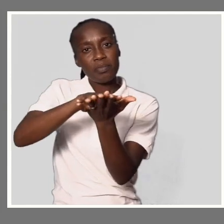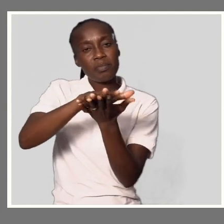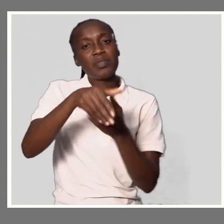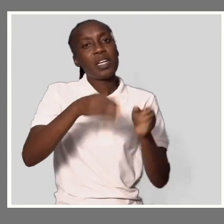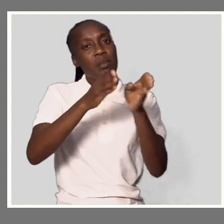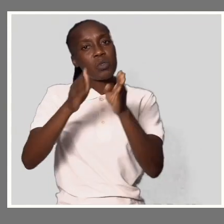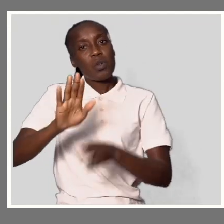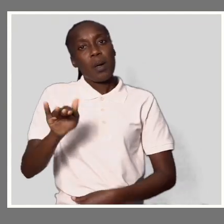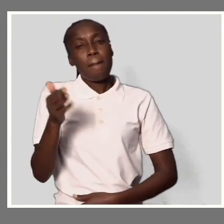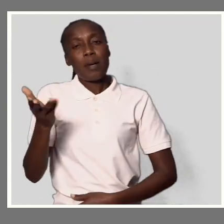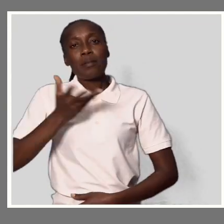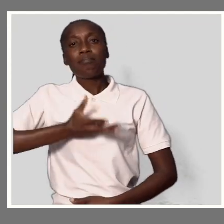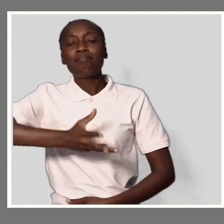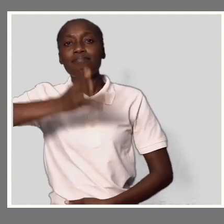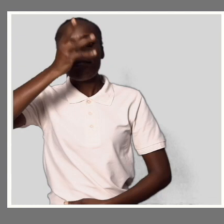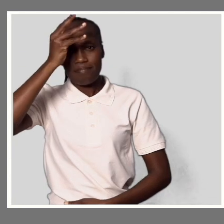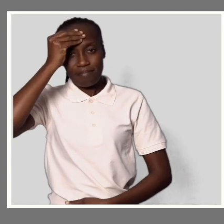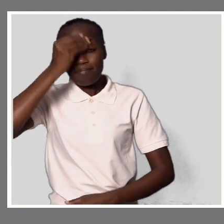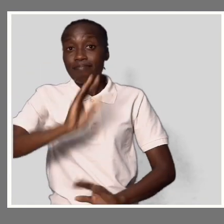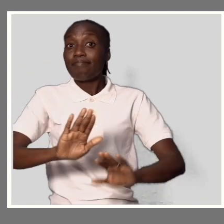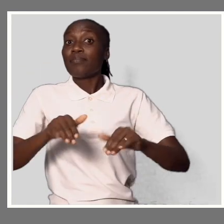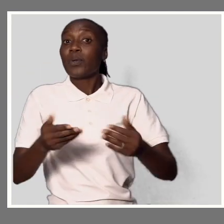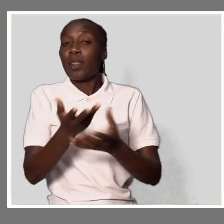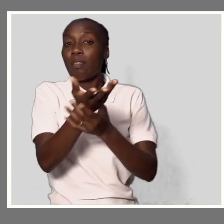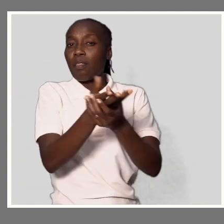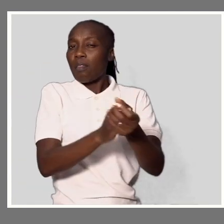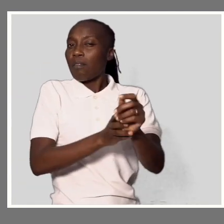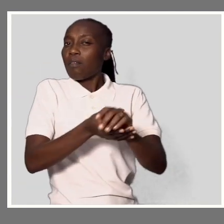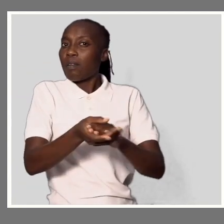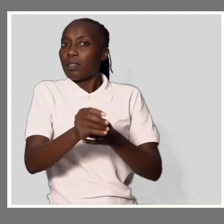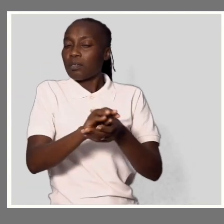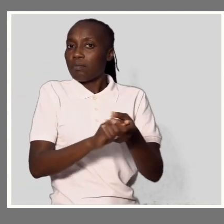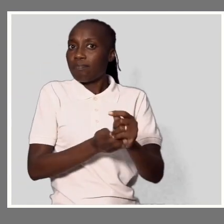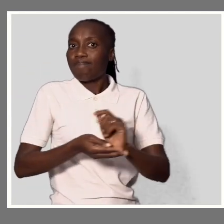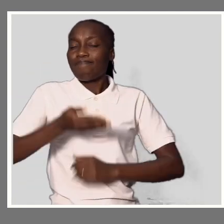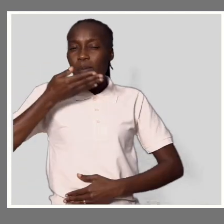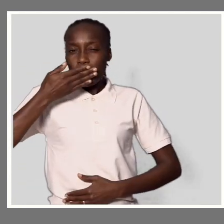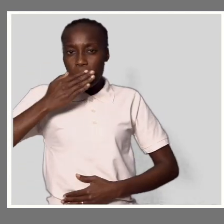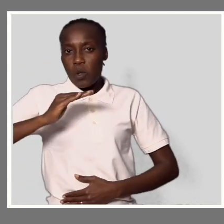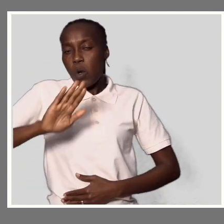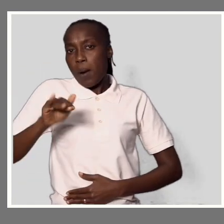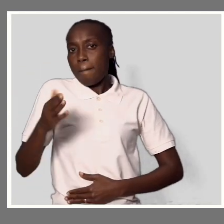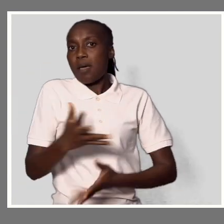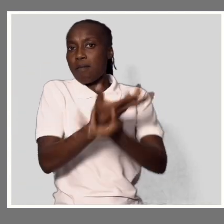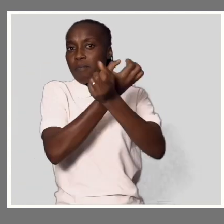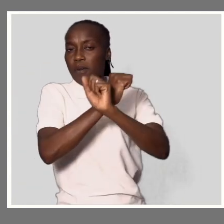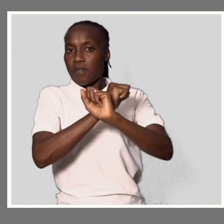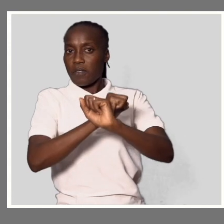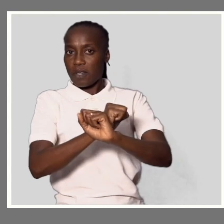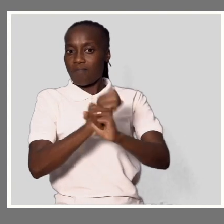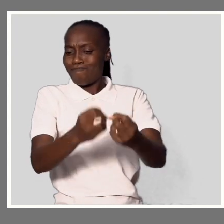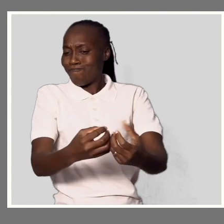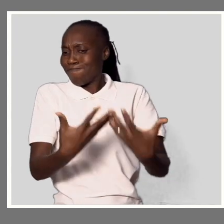que percebam que a lavagem das mãos é uma das melhores formas de prevenção